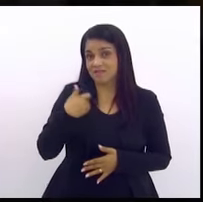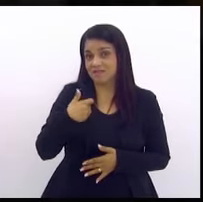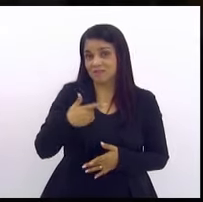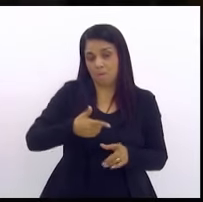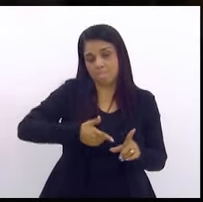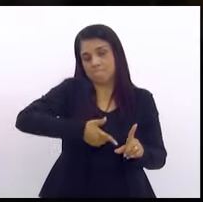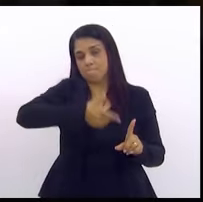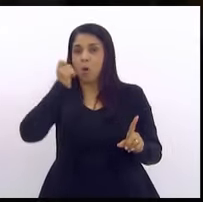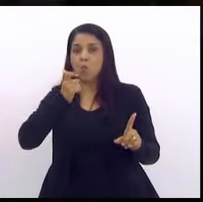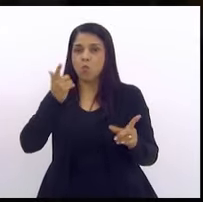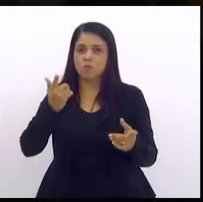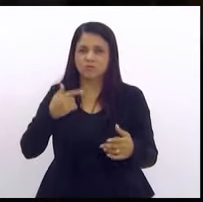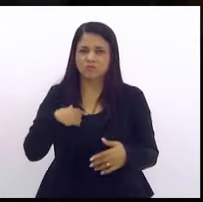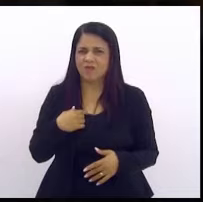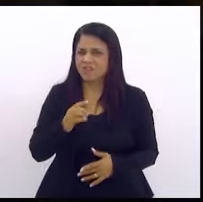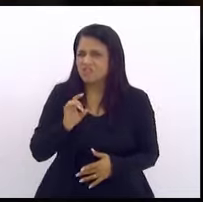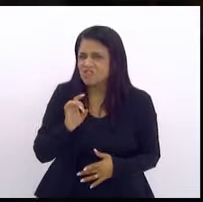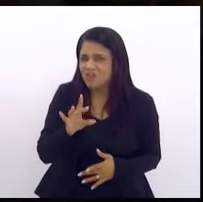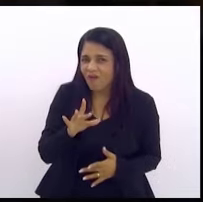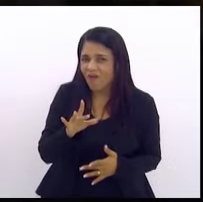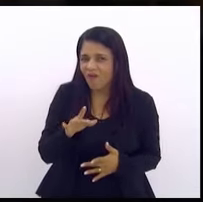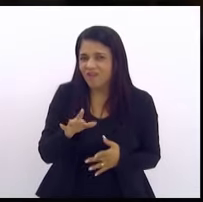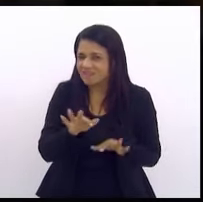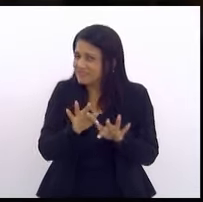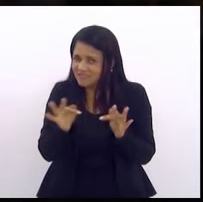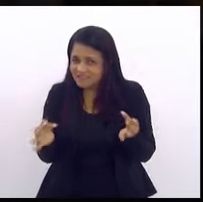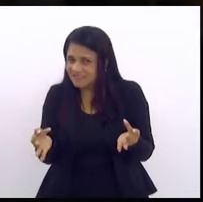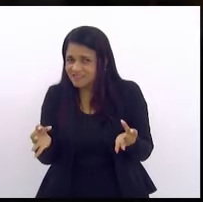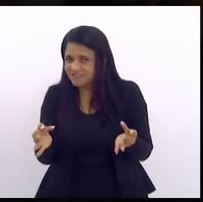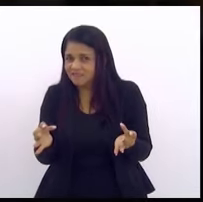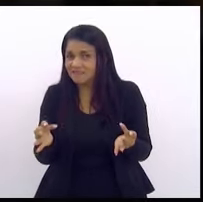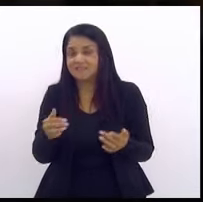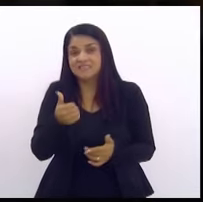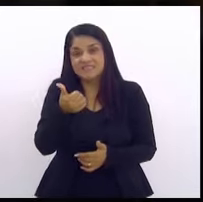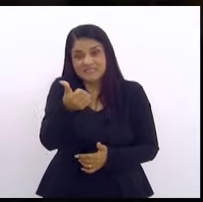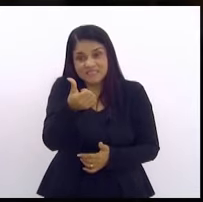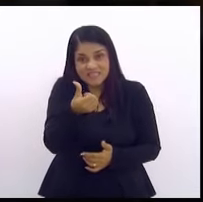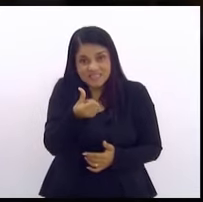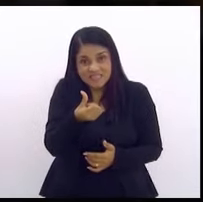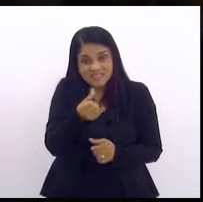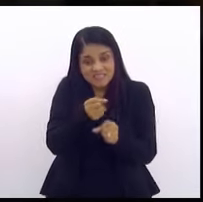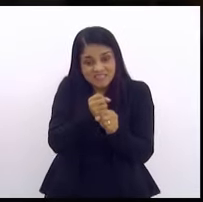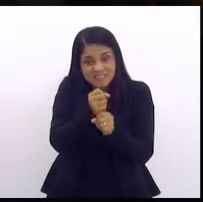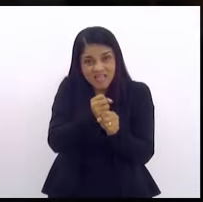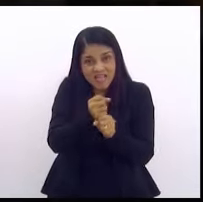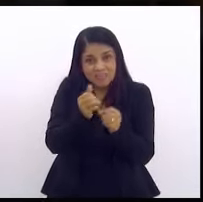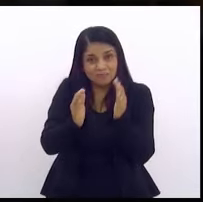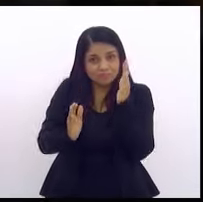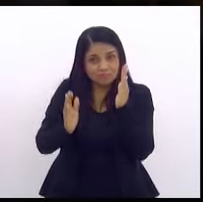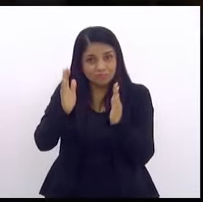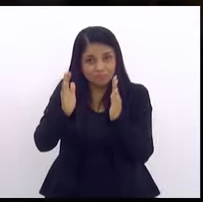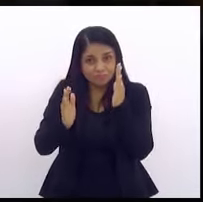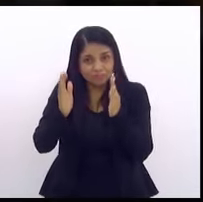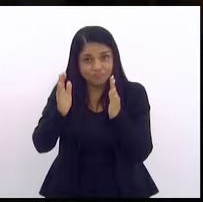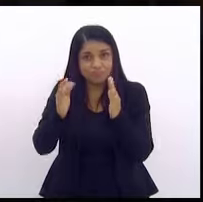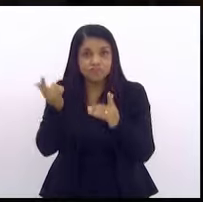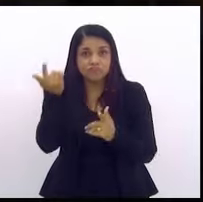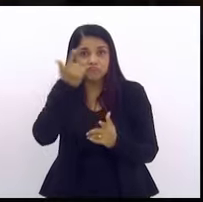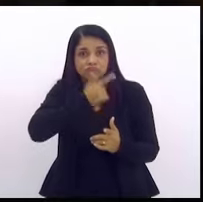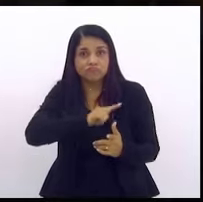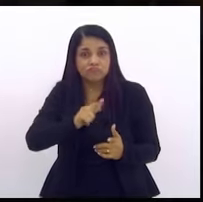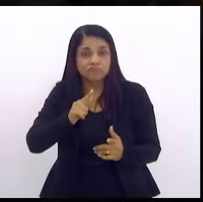não é um mero detalhe. A gente está, em 16 anos, nós somos o recordista, nesse ano,